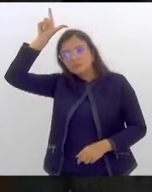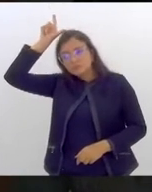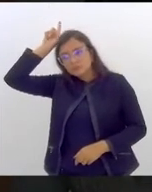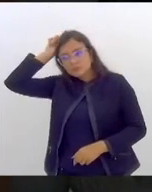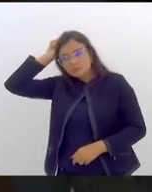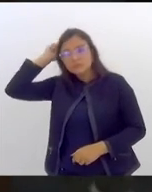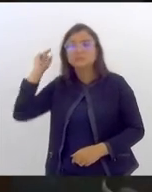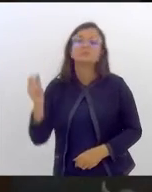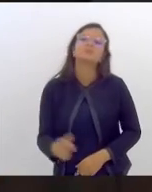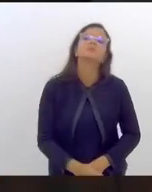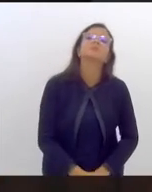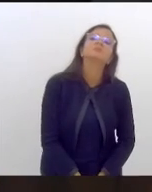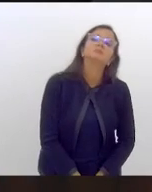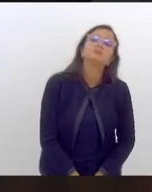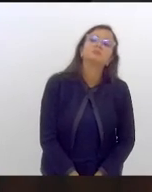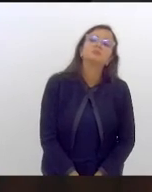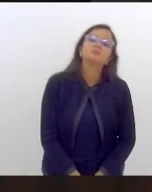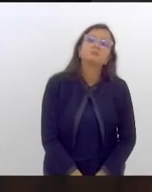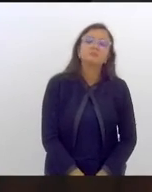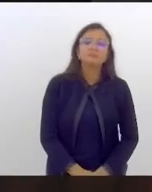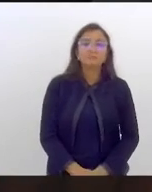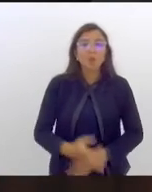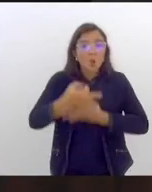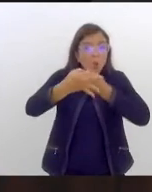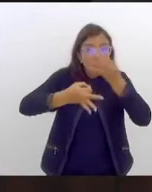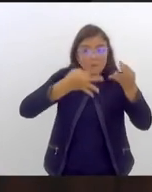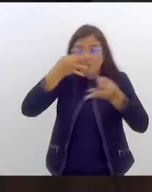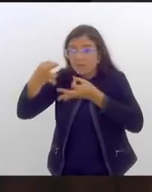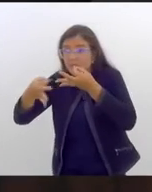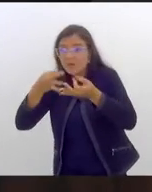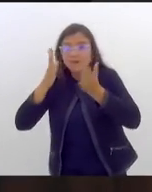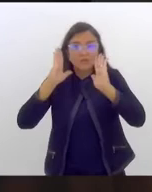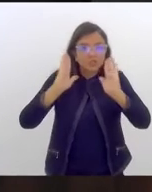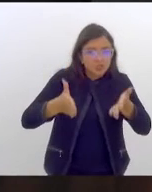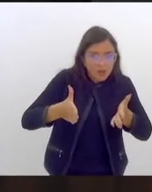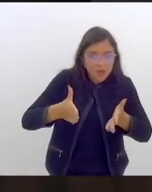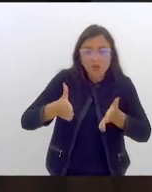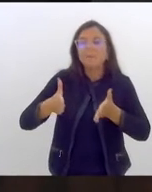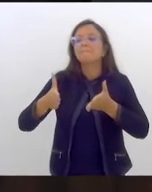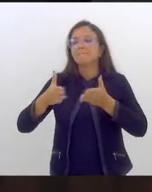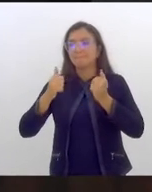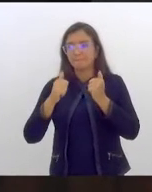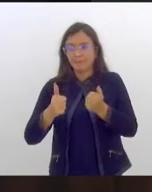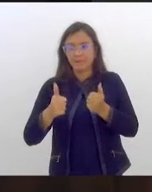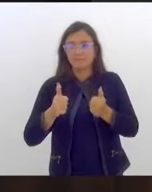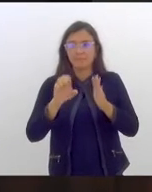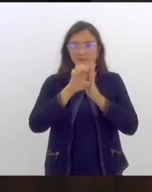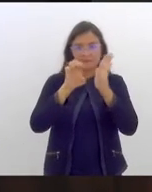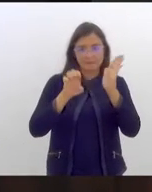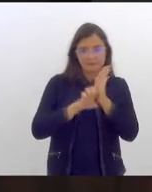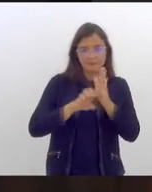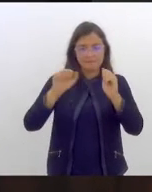Correia da Rocha com os pareceres emitidos sobre as emendas de plenário